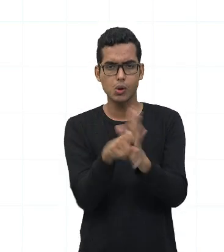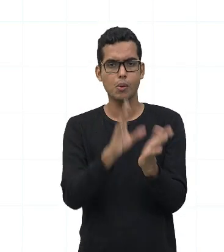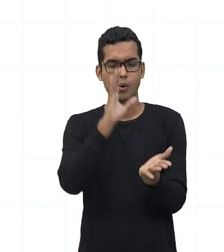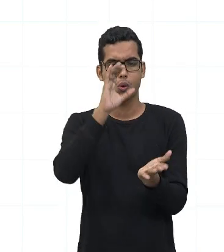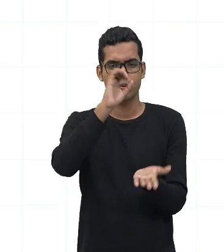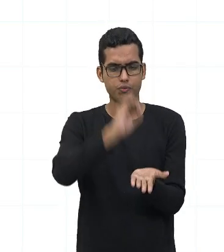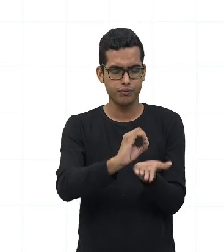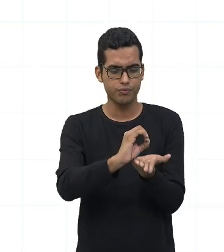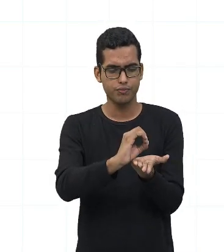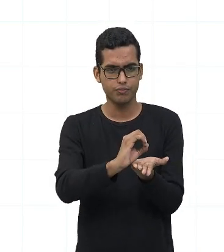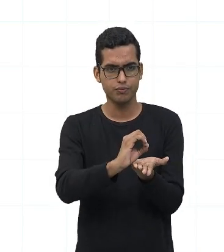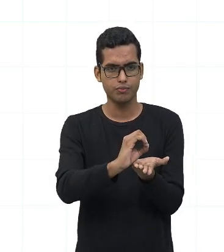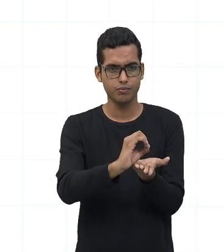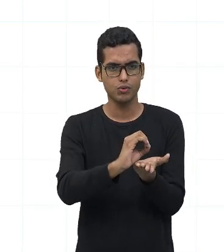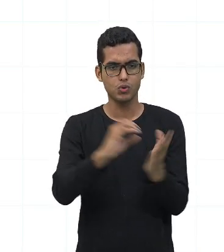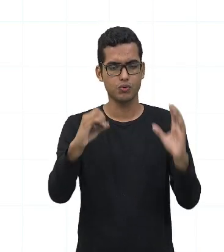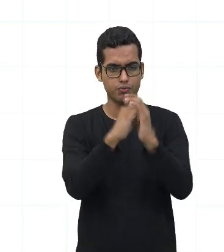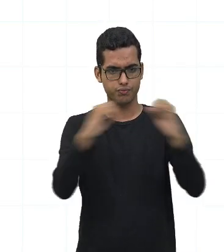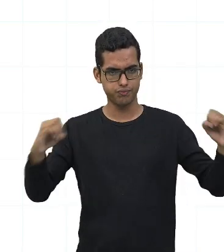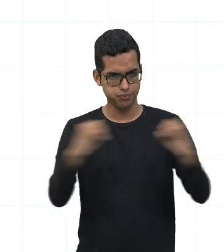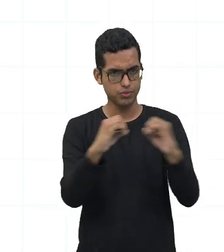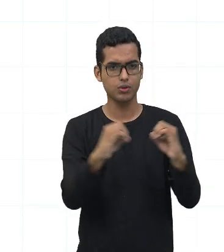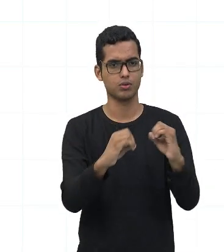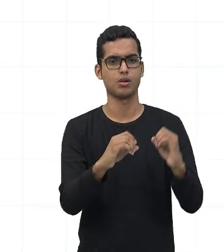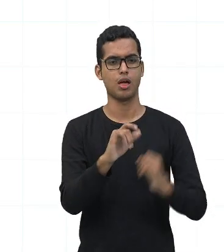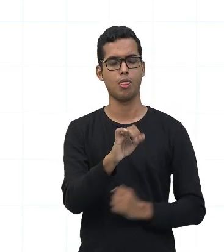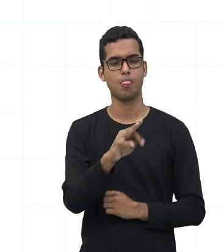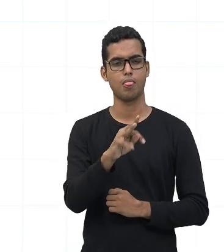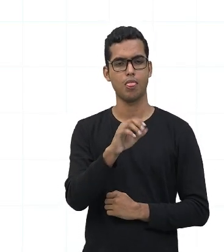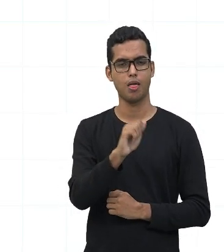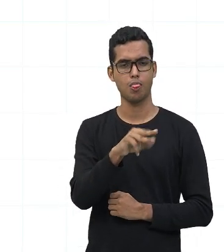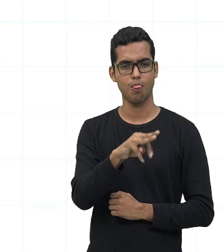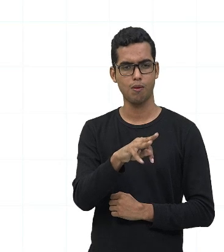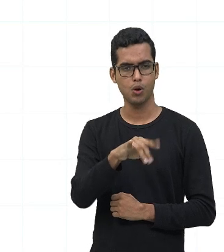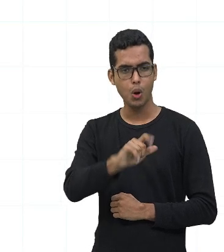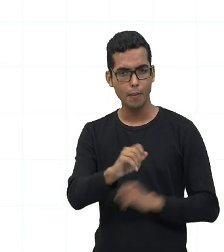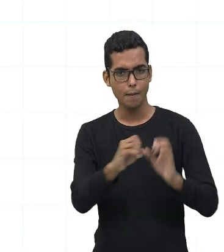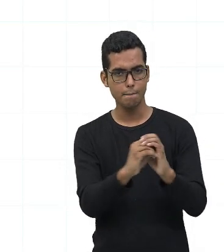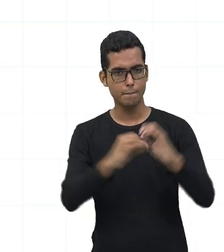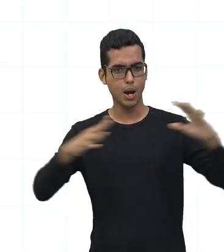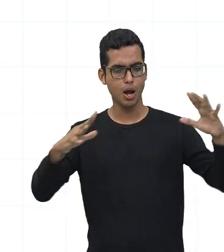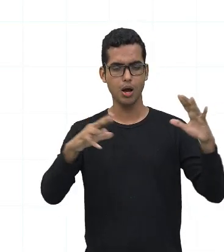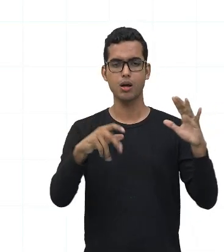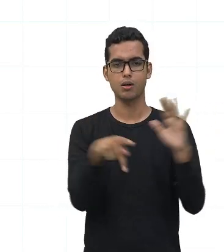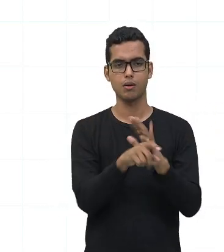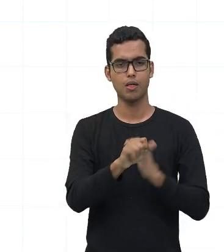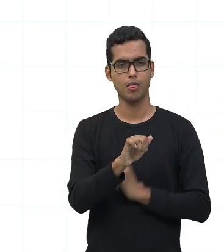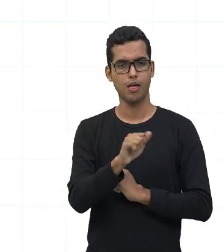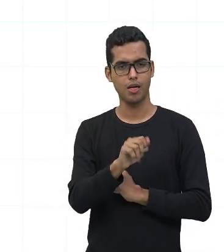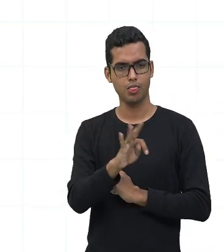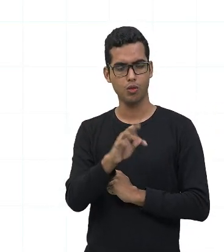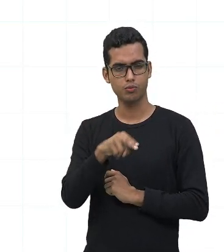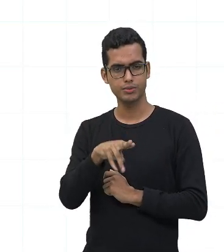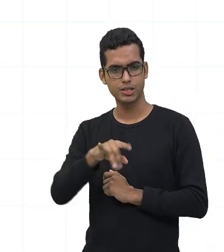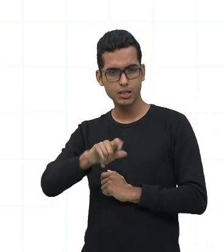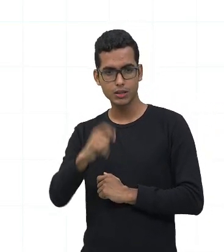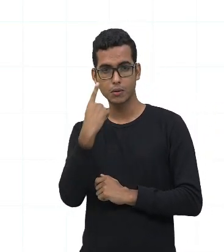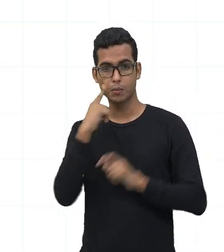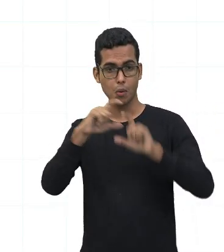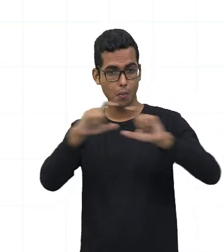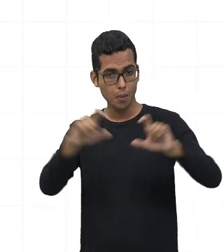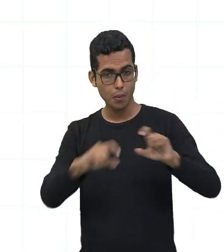estão divididos em 3, como bem mostra a delimitação deles no texto, certo?